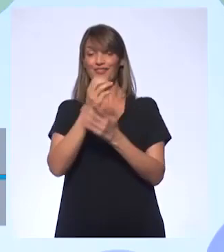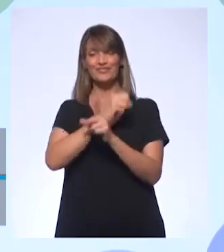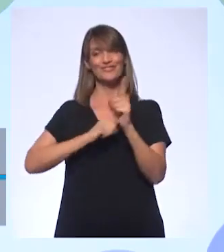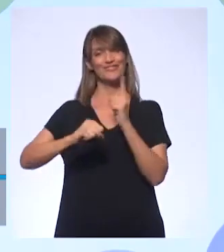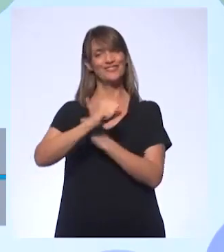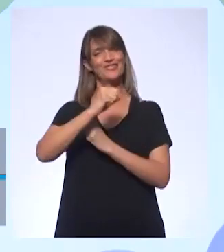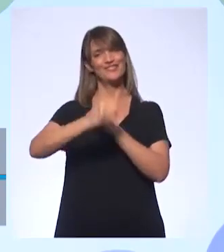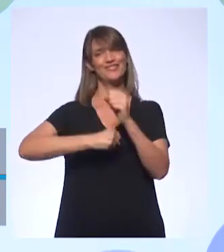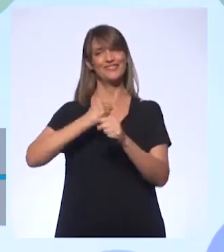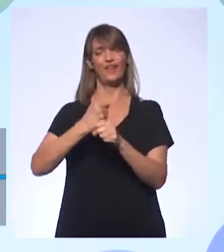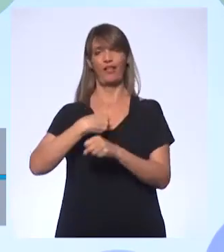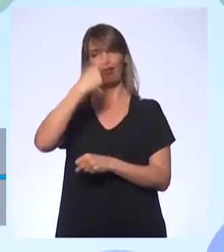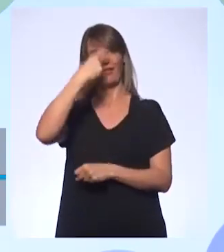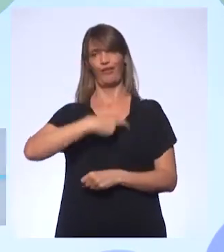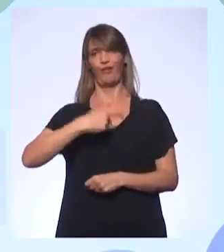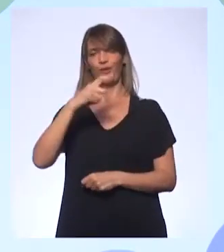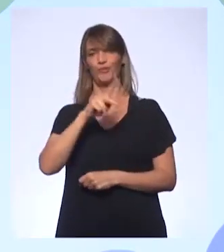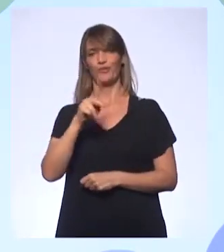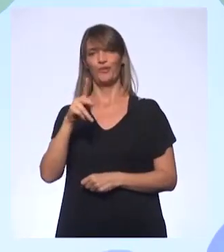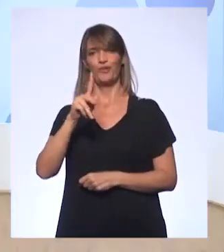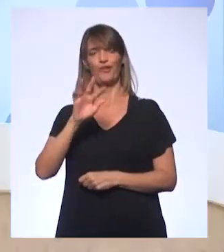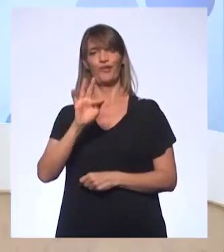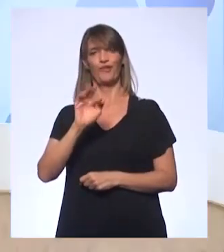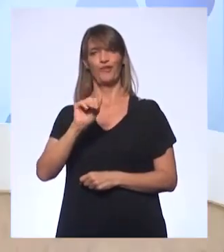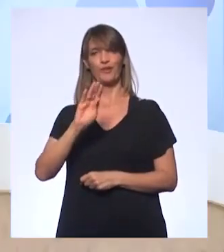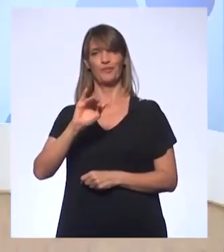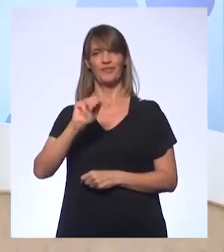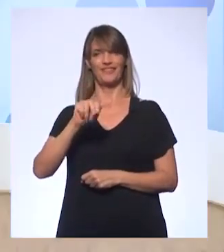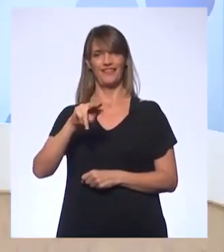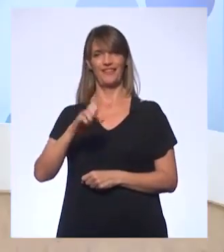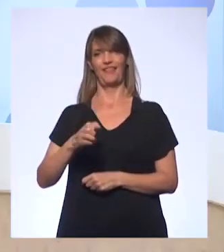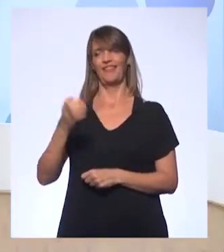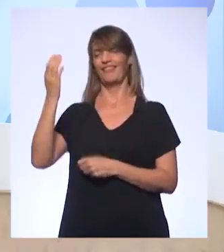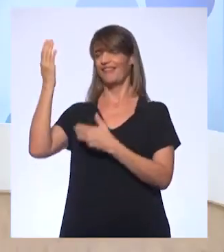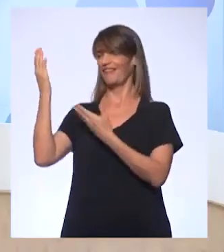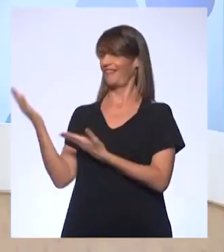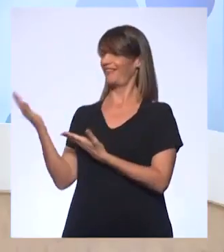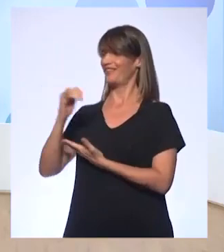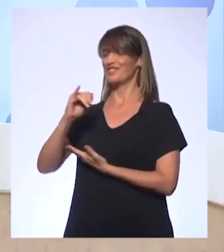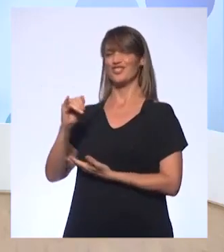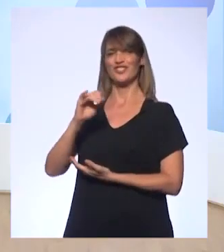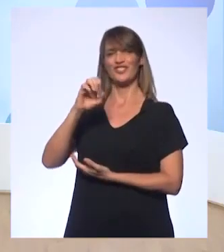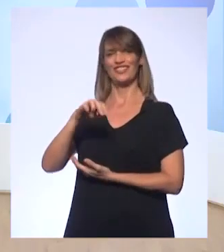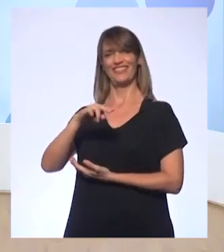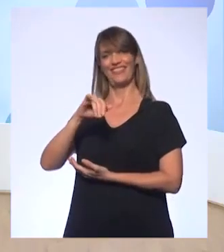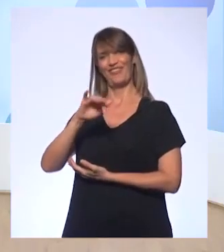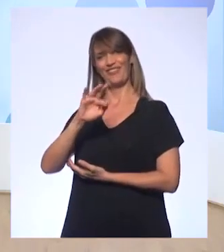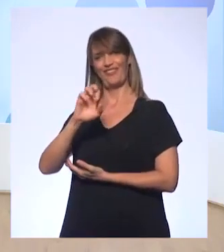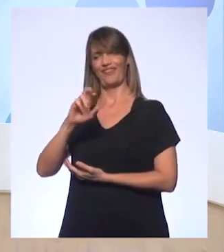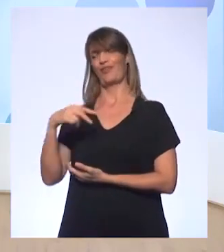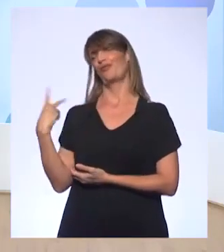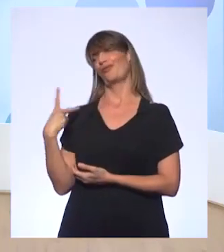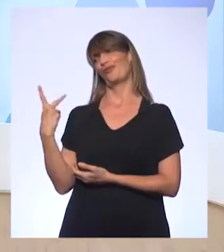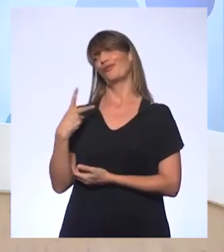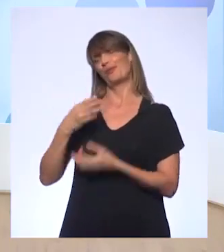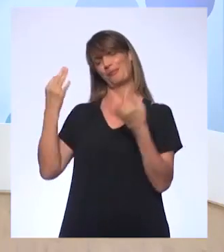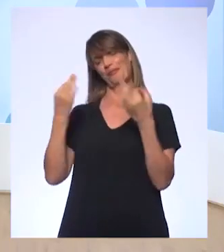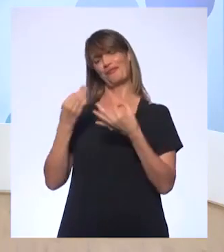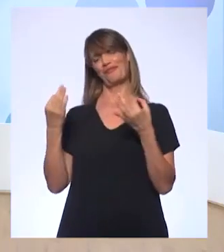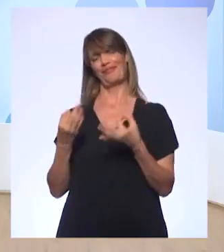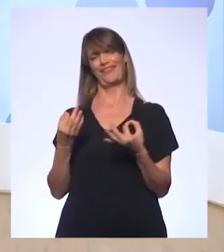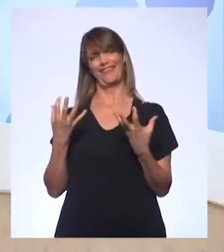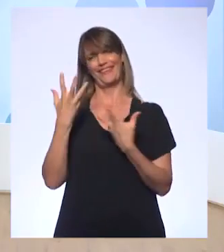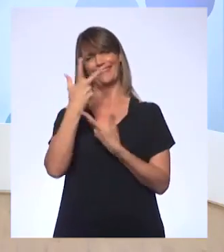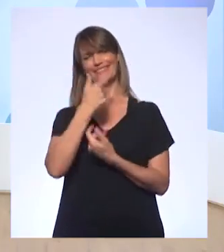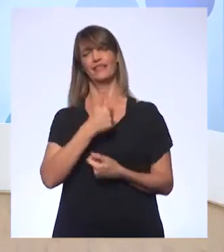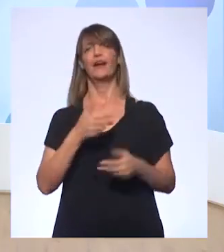ano. Sou eu, professora Fabiana, e ao meu lado, maravilhosa, perfeita, a Jennifer, né? Somos perfeitas. Olha,